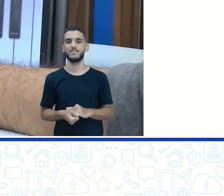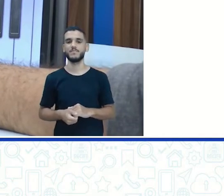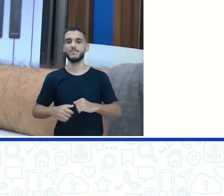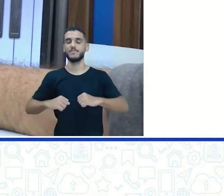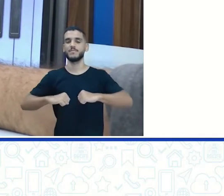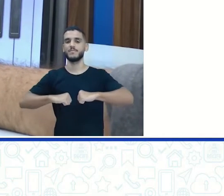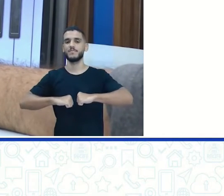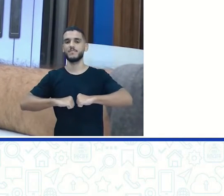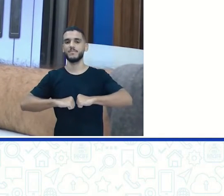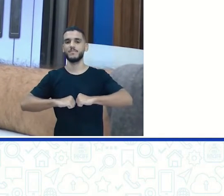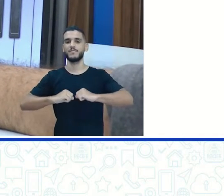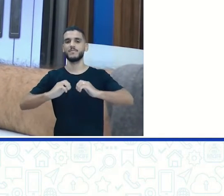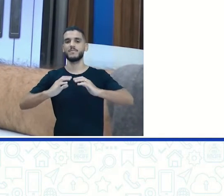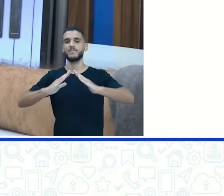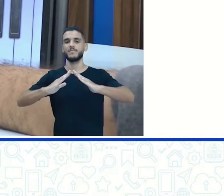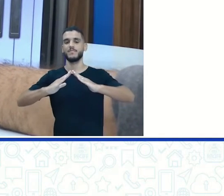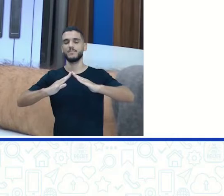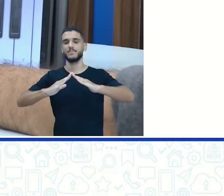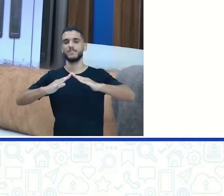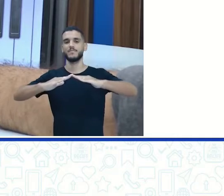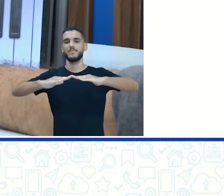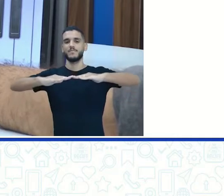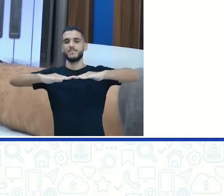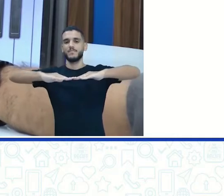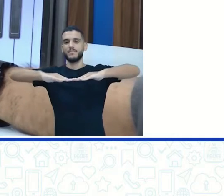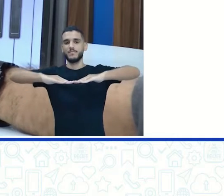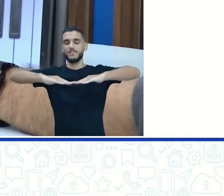Dó, ré, mi,